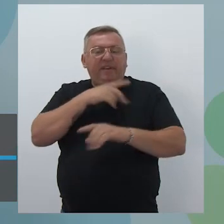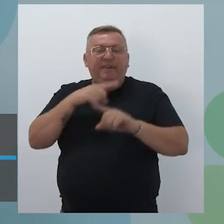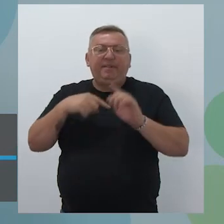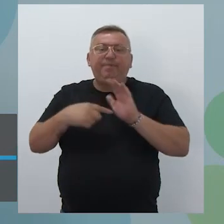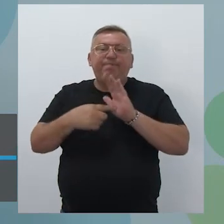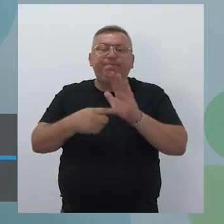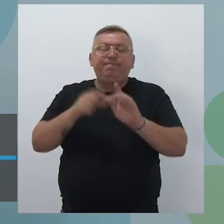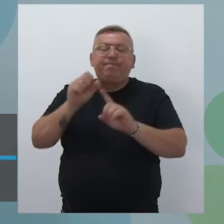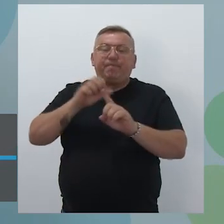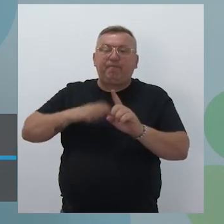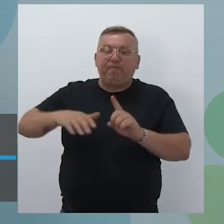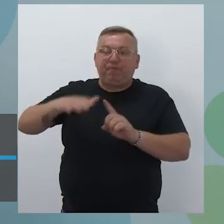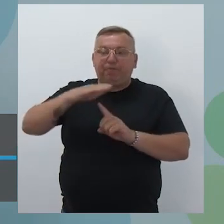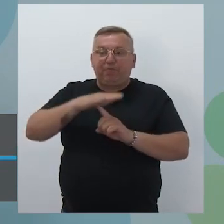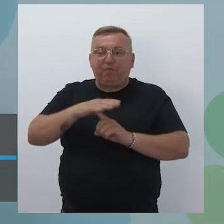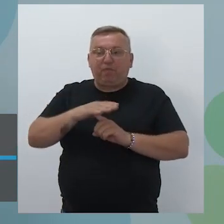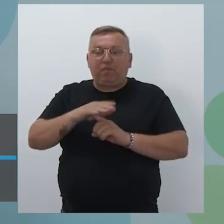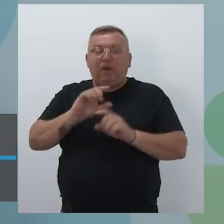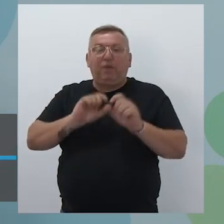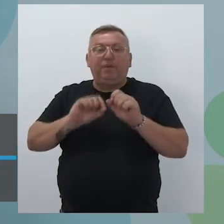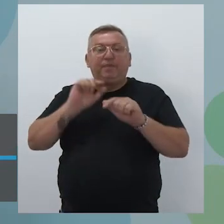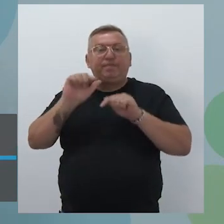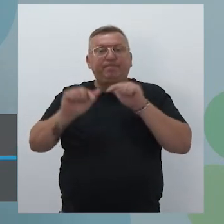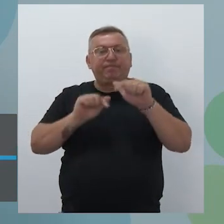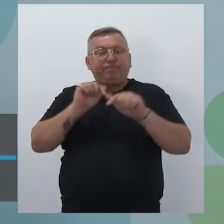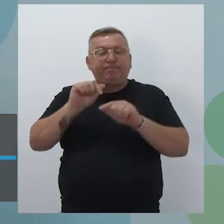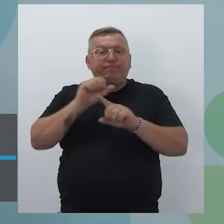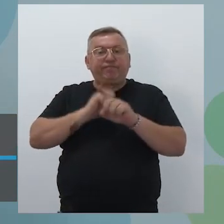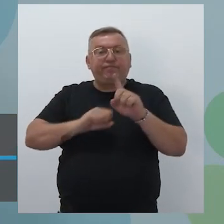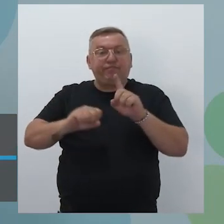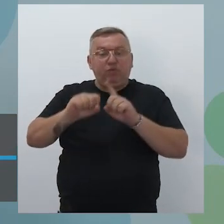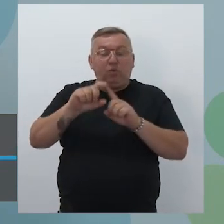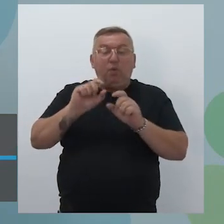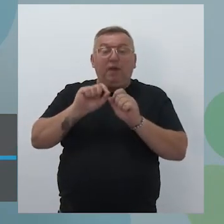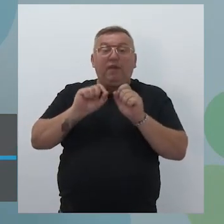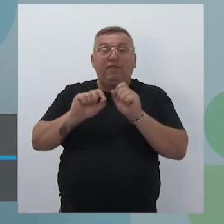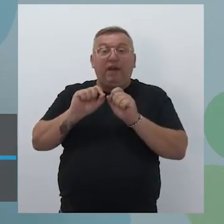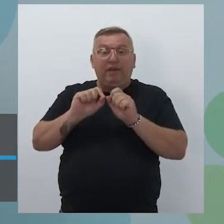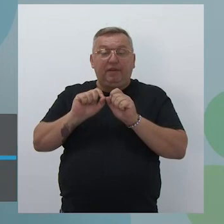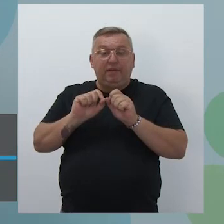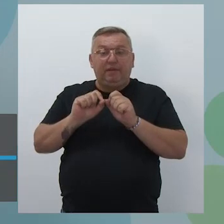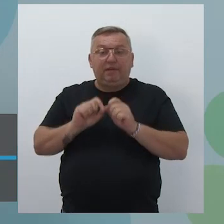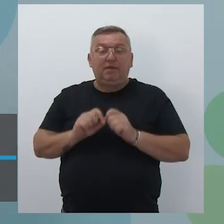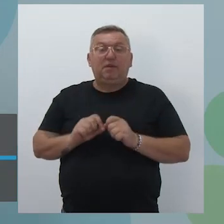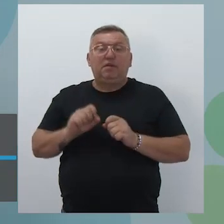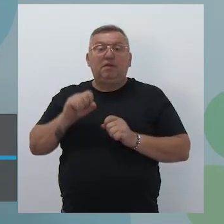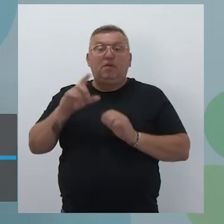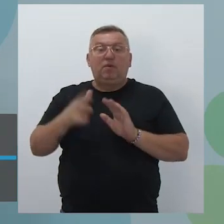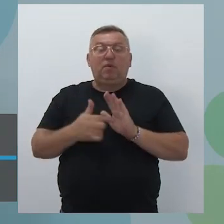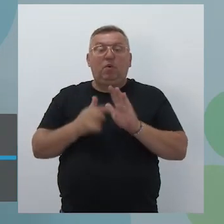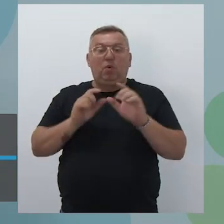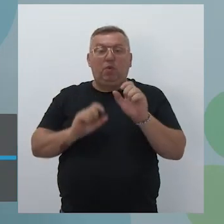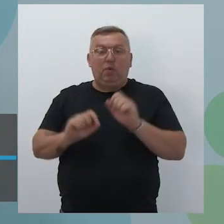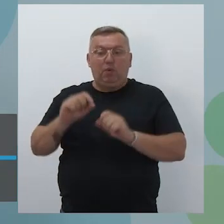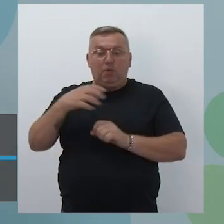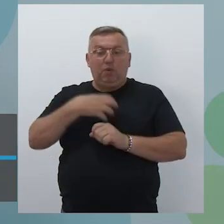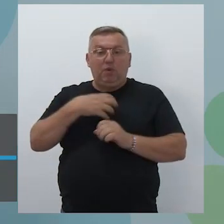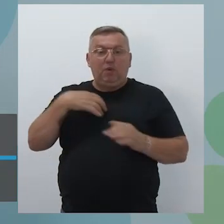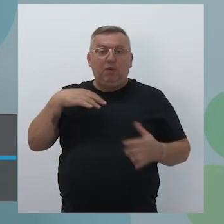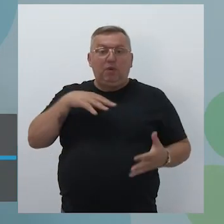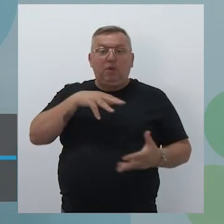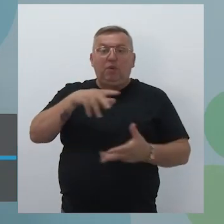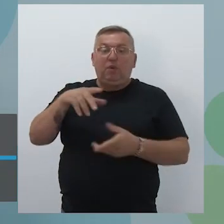para os estudantes, qual é o trabalho do sociólogo, o que ela faz, situando ela no universo